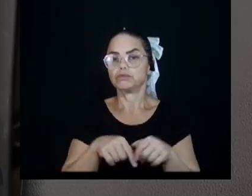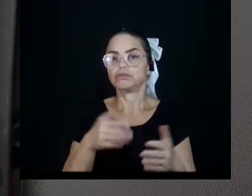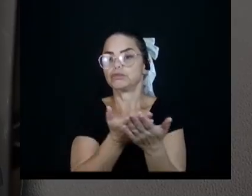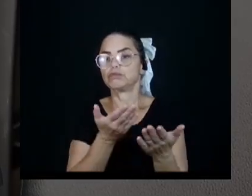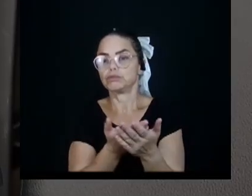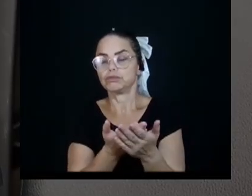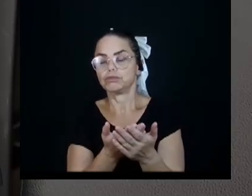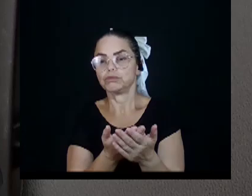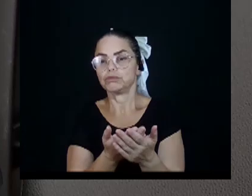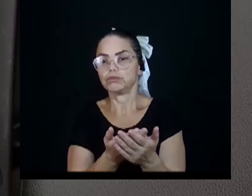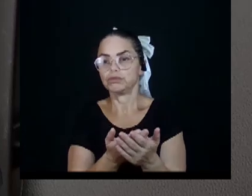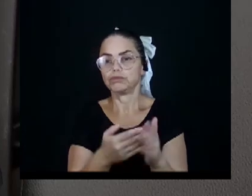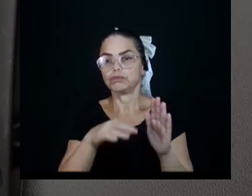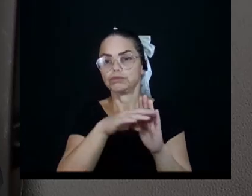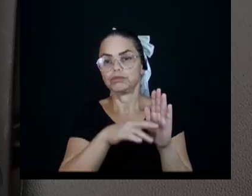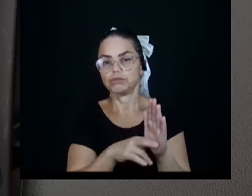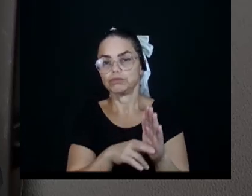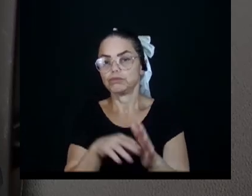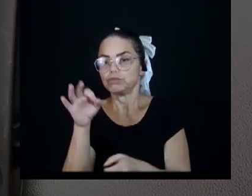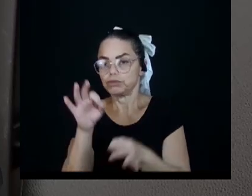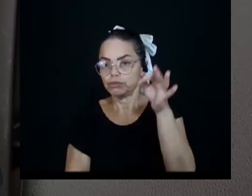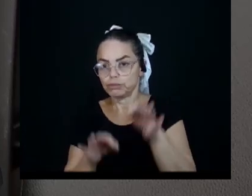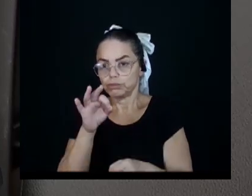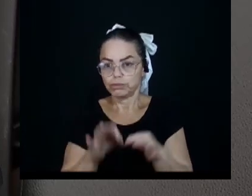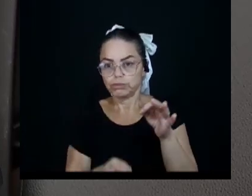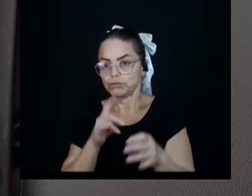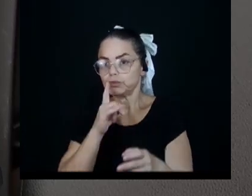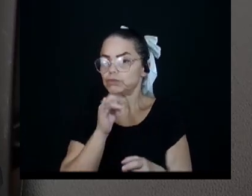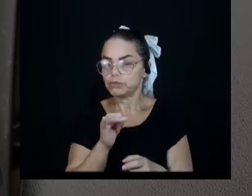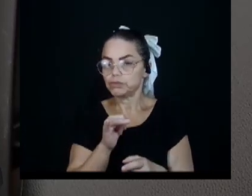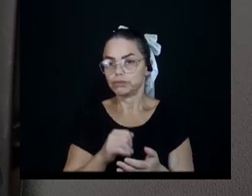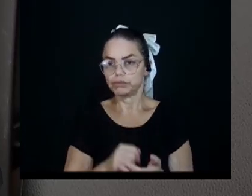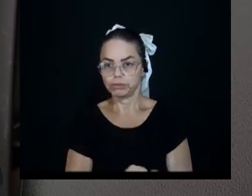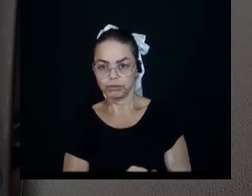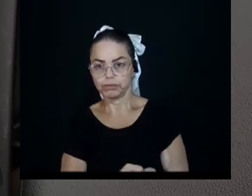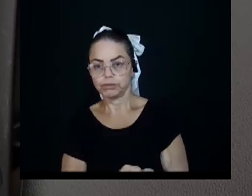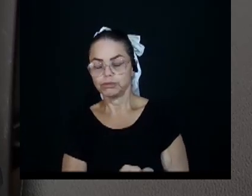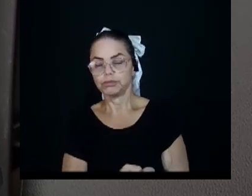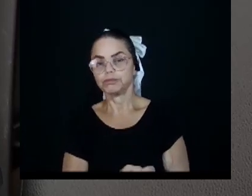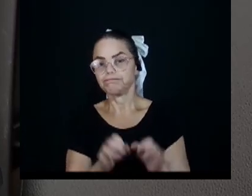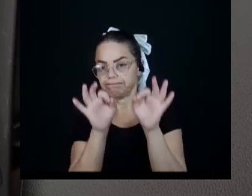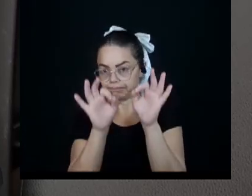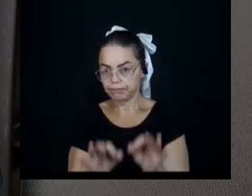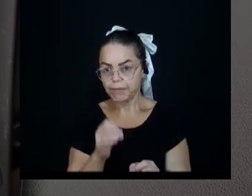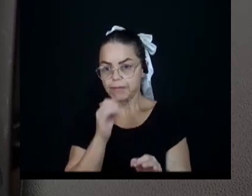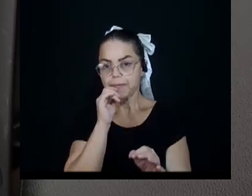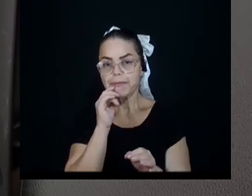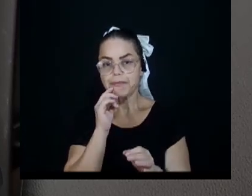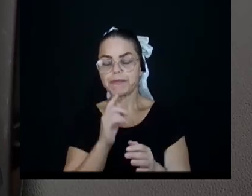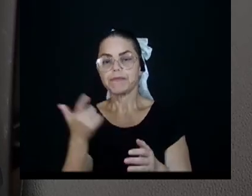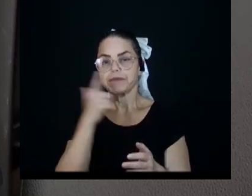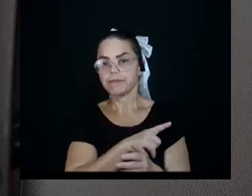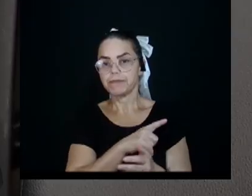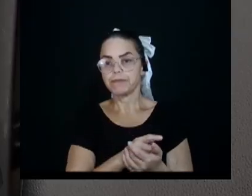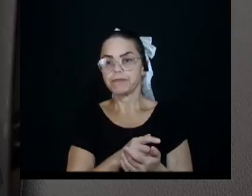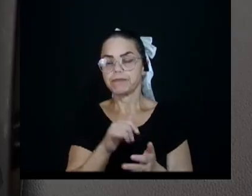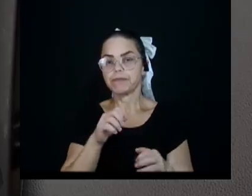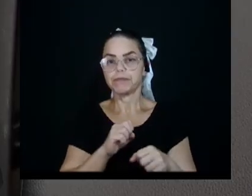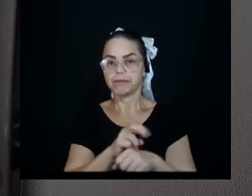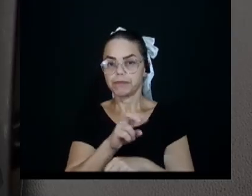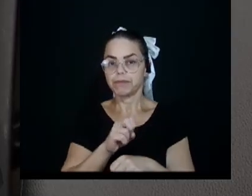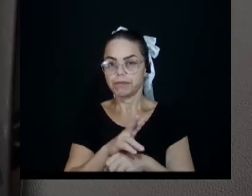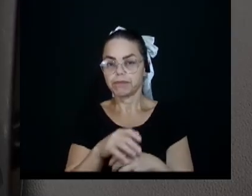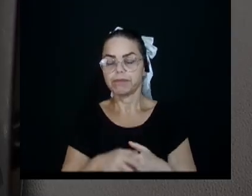medidas judiciais que os pais, de maneira legítima, entram para conseguir, por exemplo, vaga para suas crianças, principalmente na